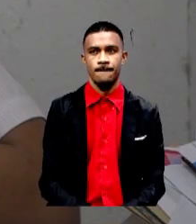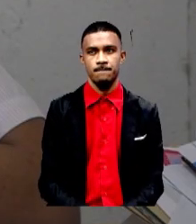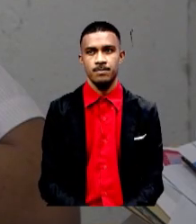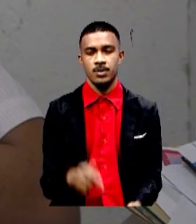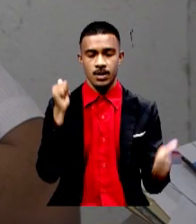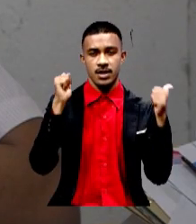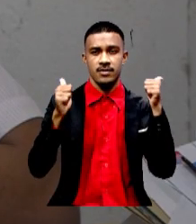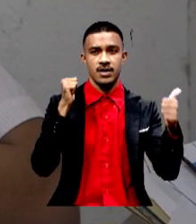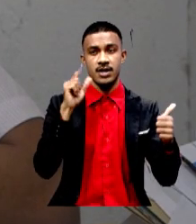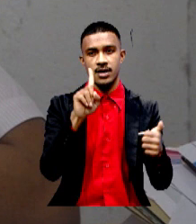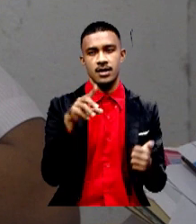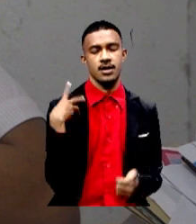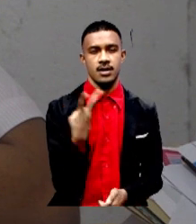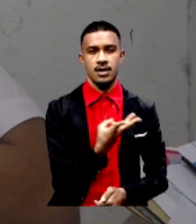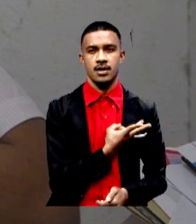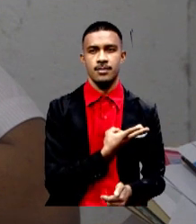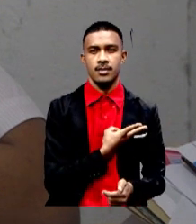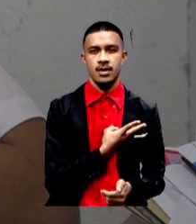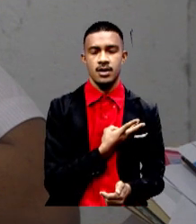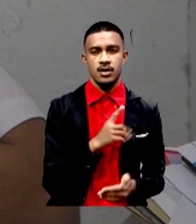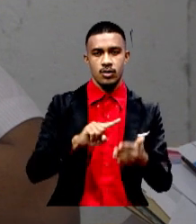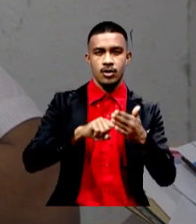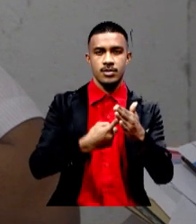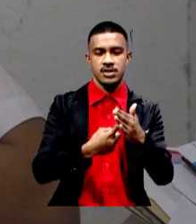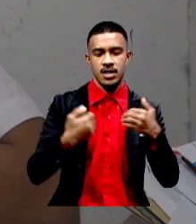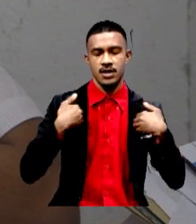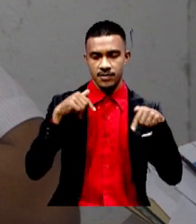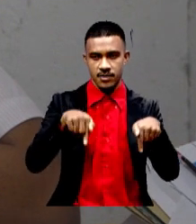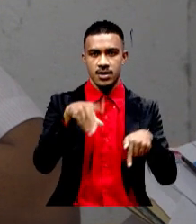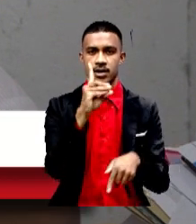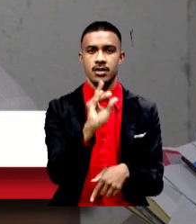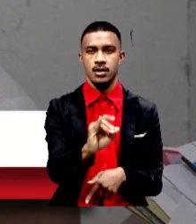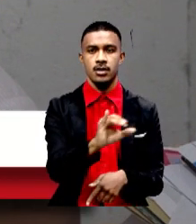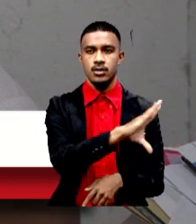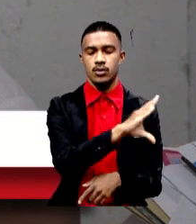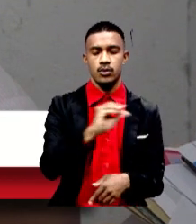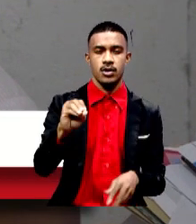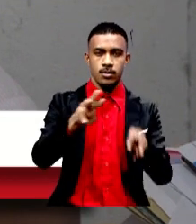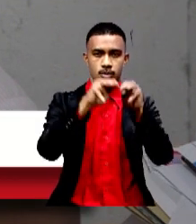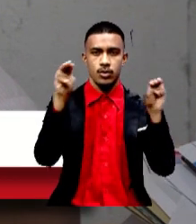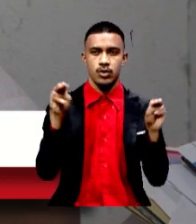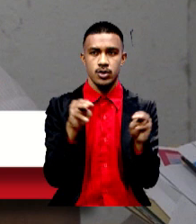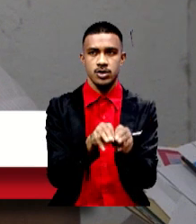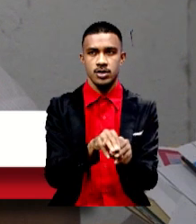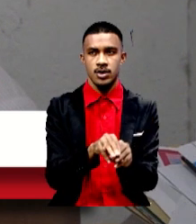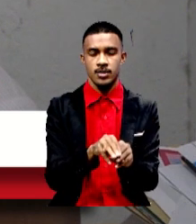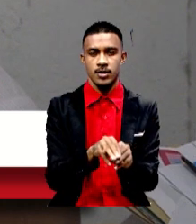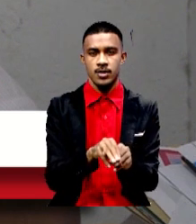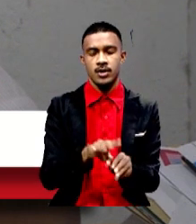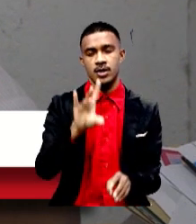atividade dane ami lau iha base iha dili no mos iha município Tarsetu